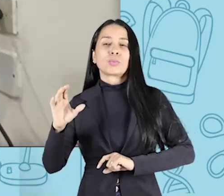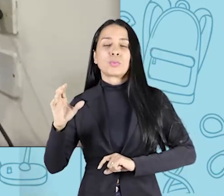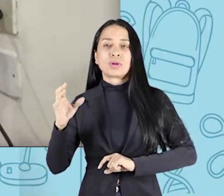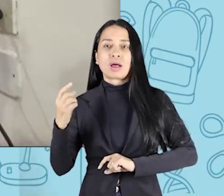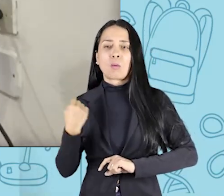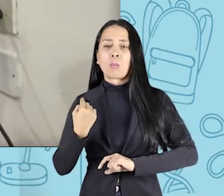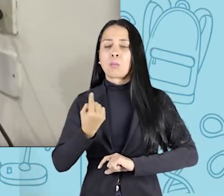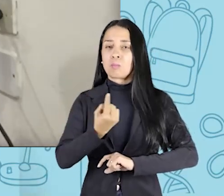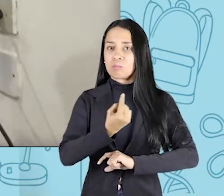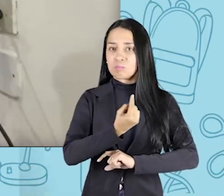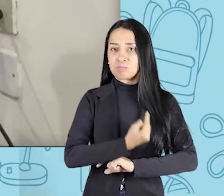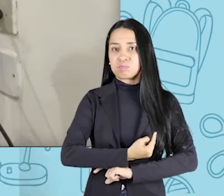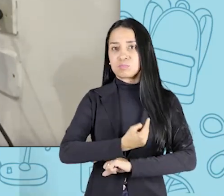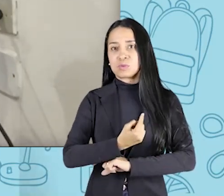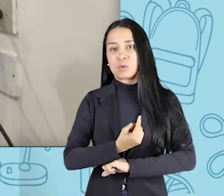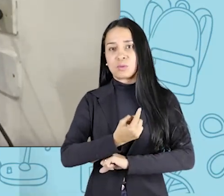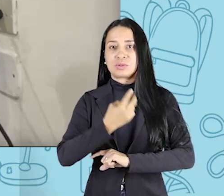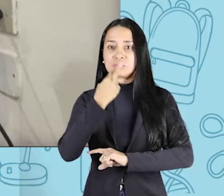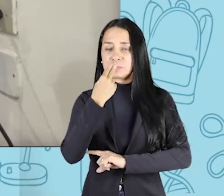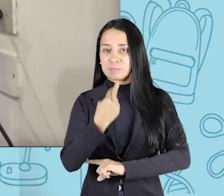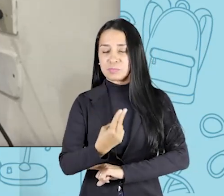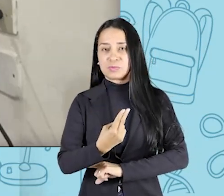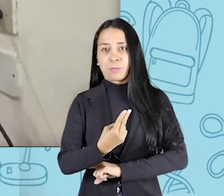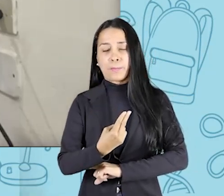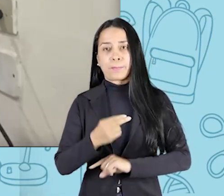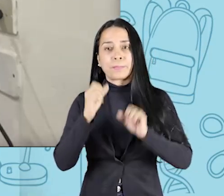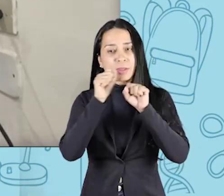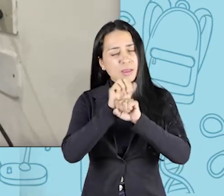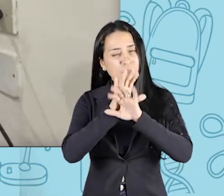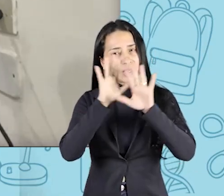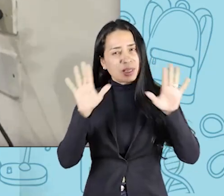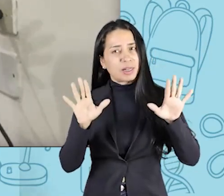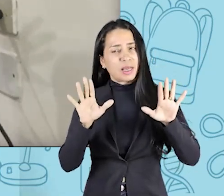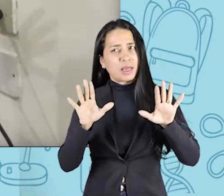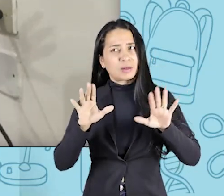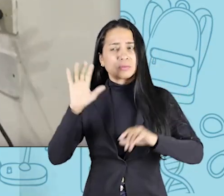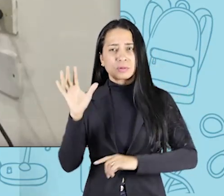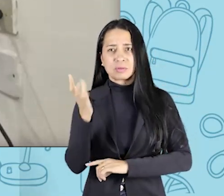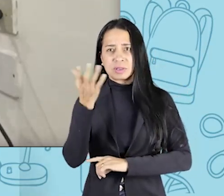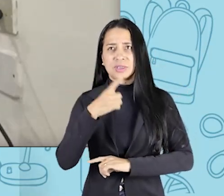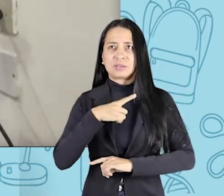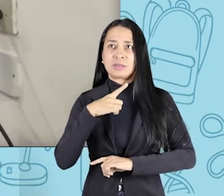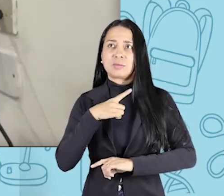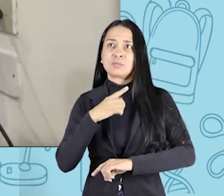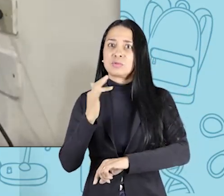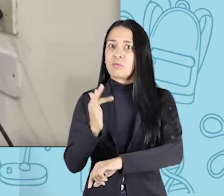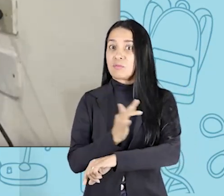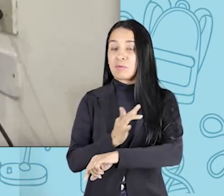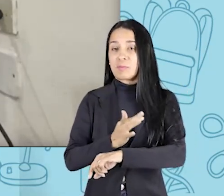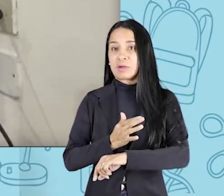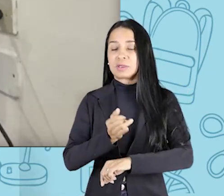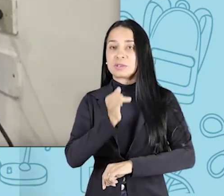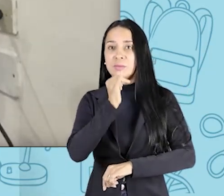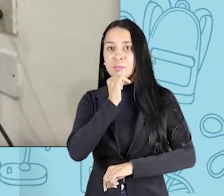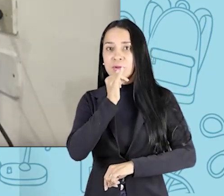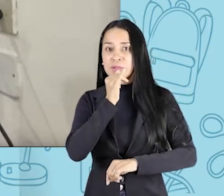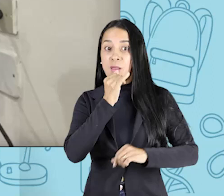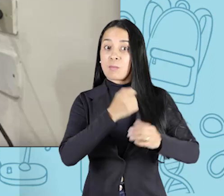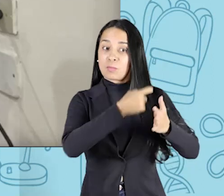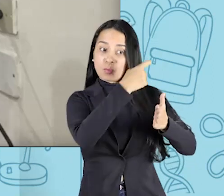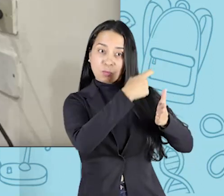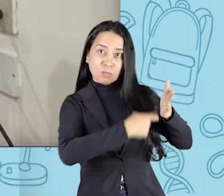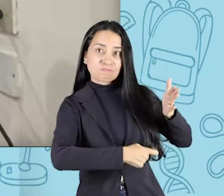nosso idioma. Obviamente, há situações em que precisamos ser mais formais. É o caso do texto